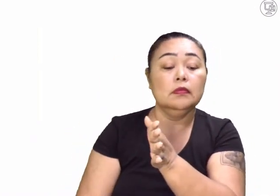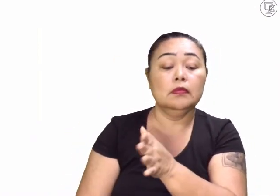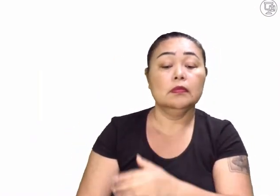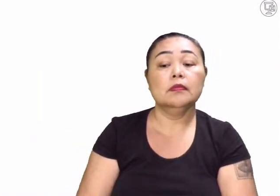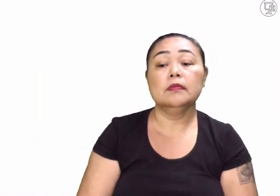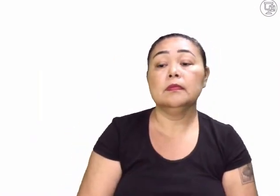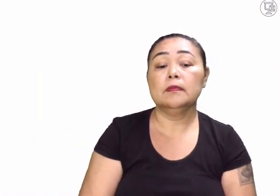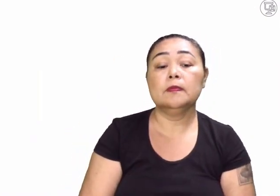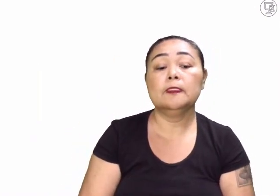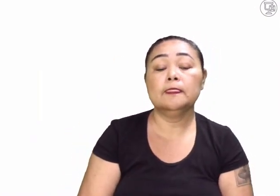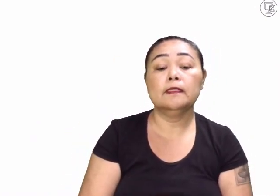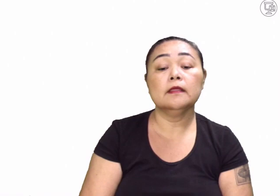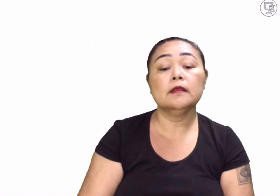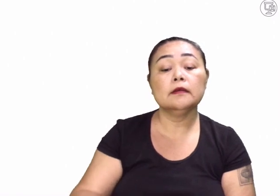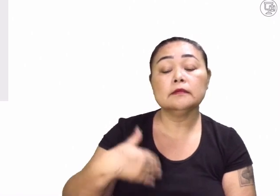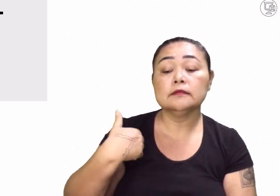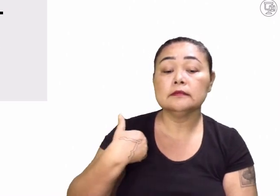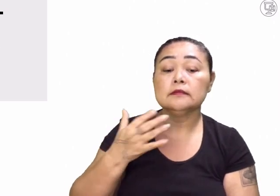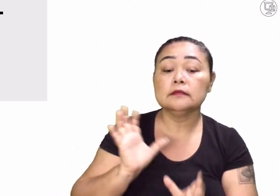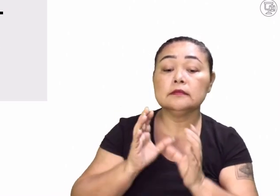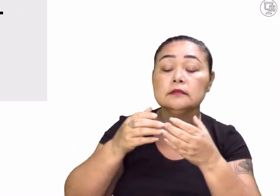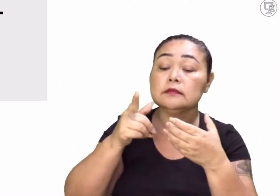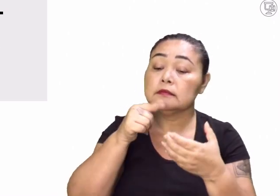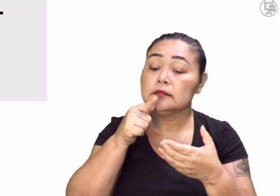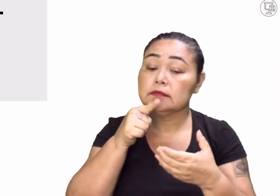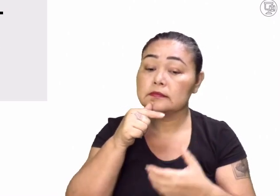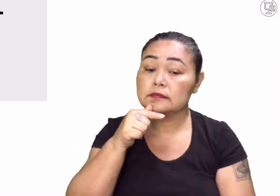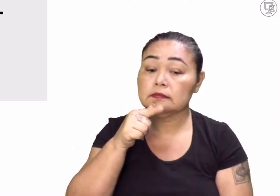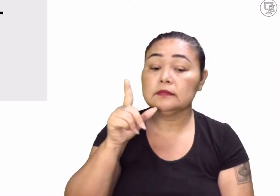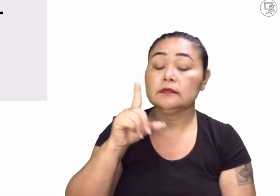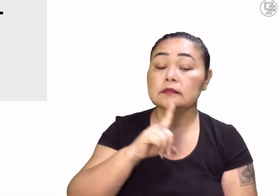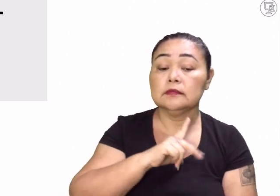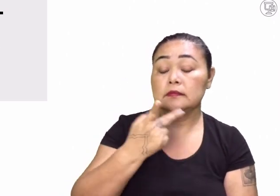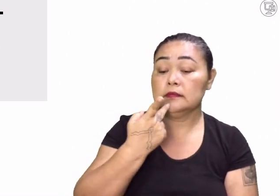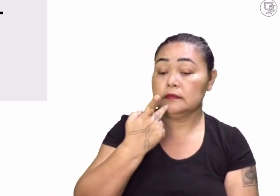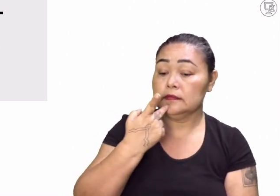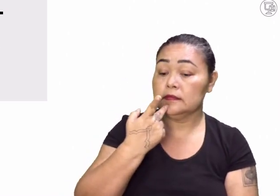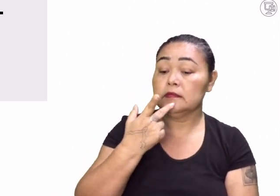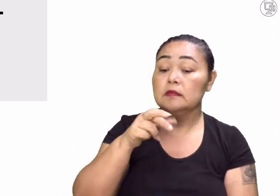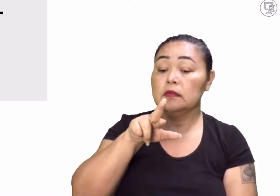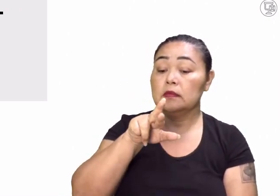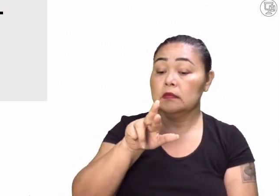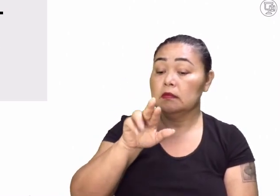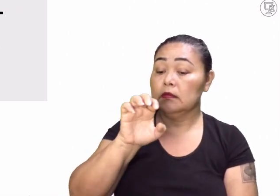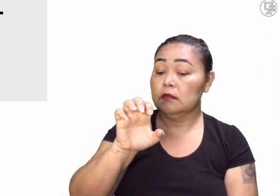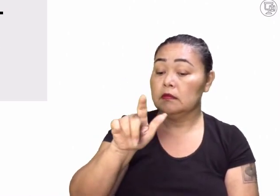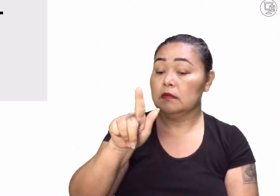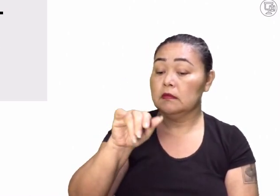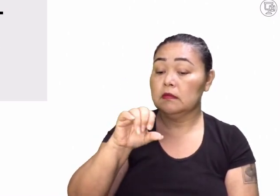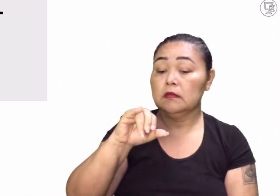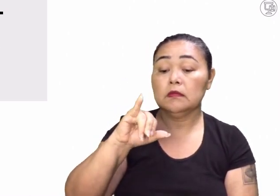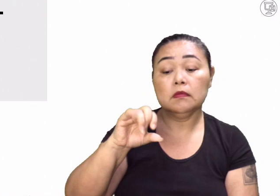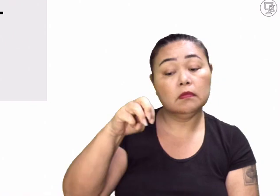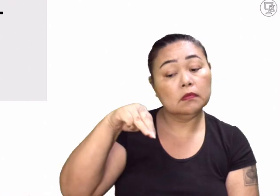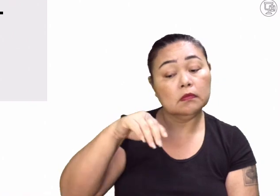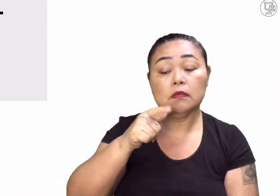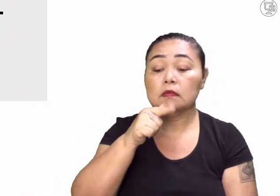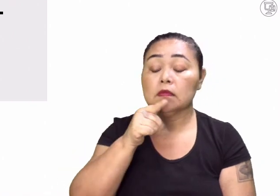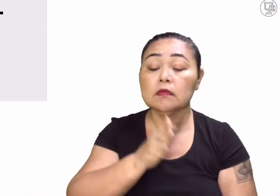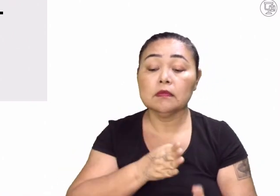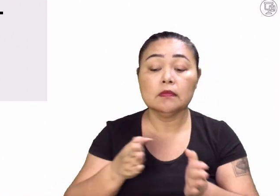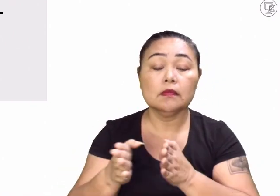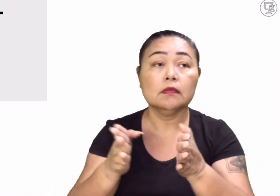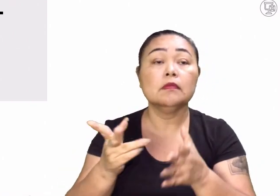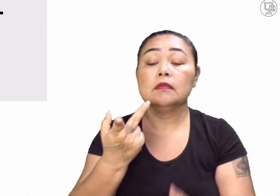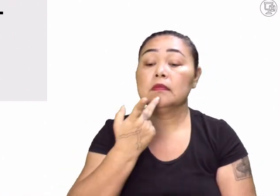Vamos lá. Sobre regime de rios. Quando a gente fala de regime de rios, vou olhar aqui rapidinho para o aluno. A